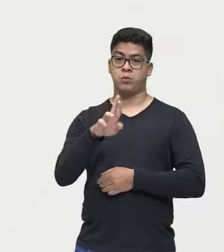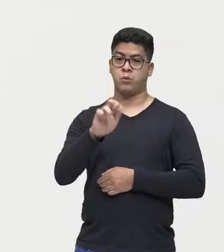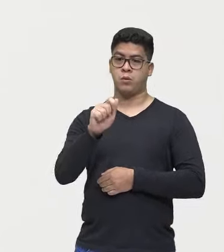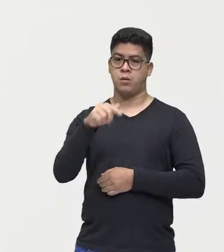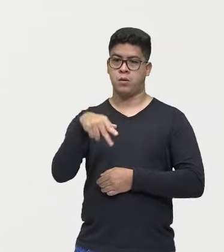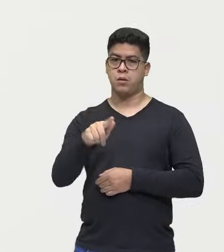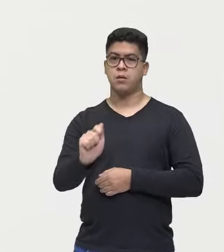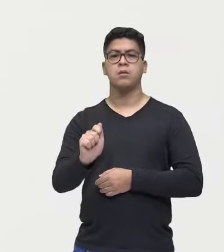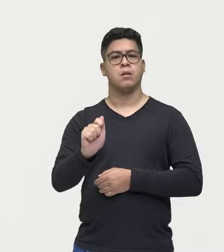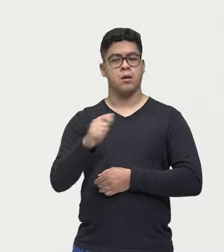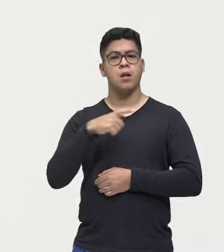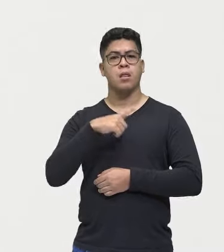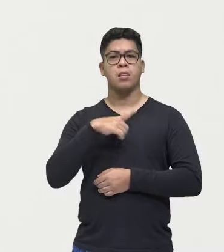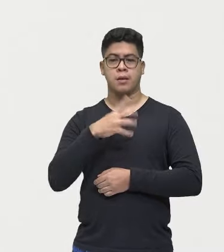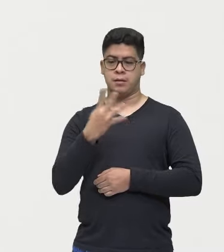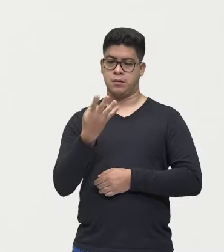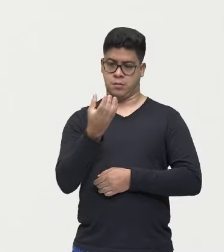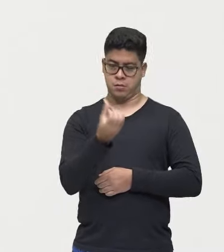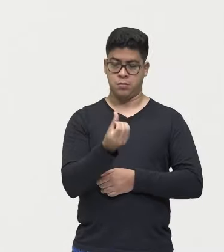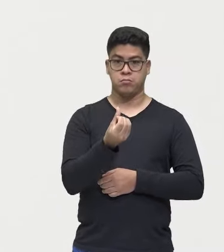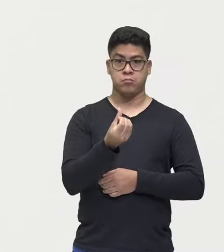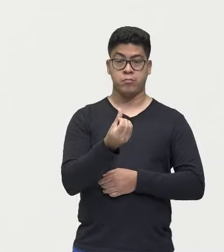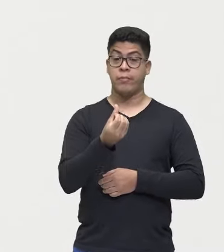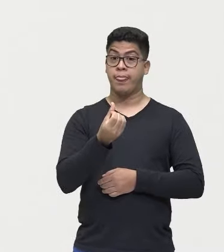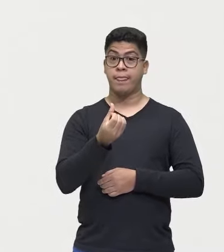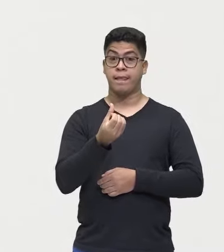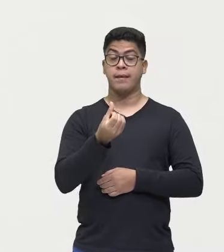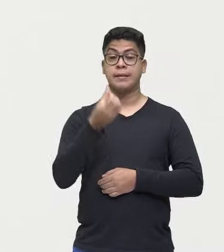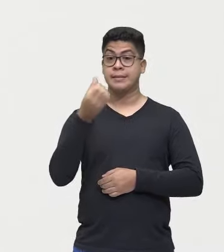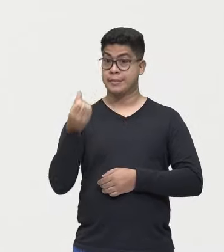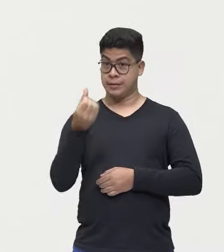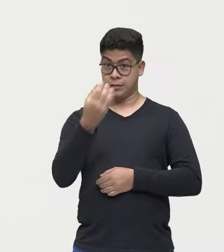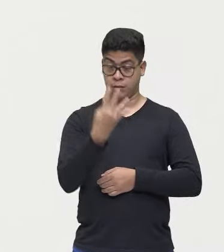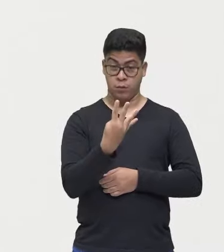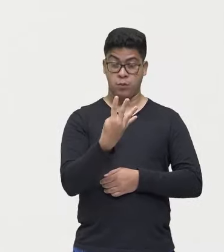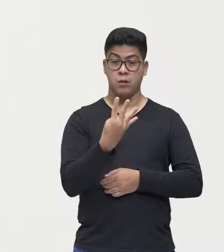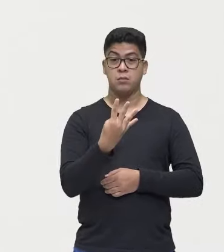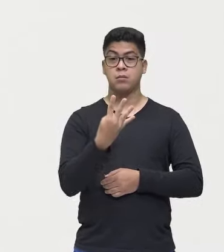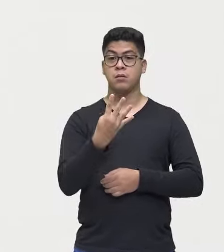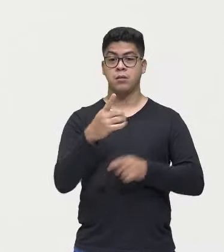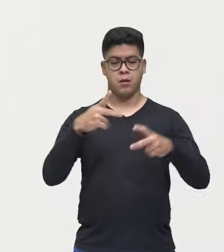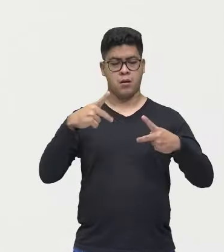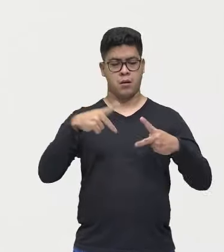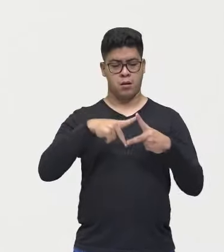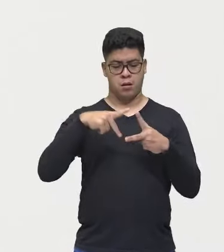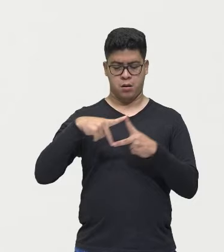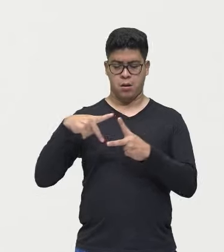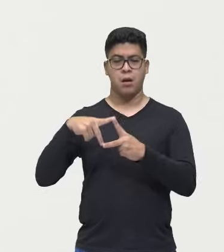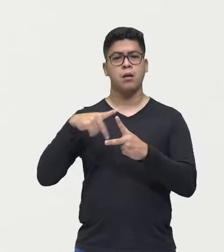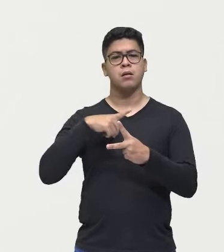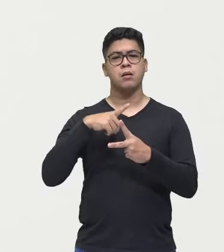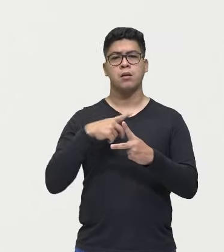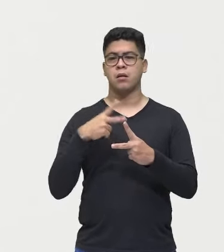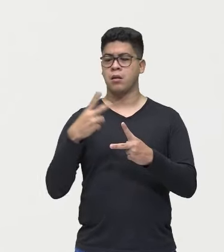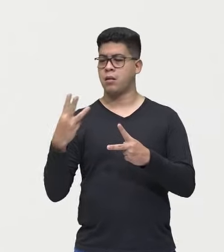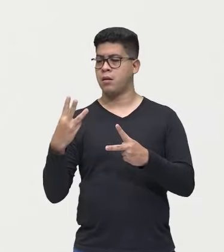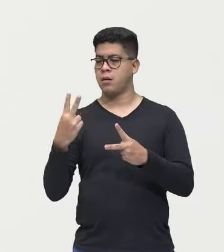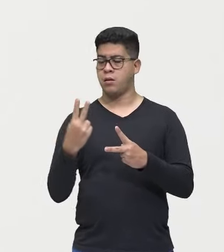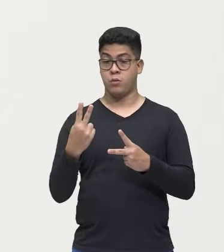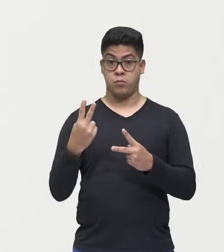64 casas, sendo 32 claras e 32 escuras, que permitem a locomoção das